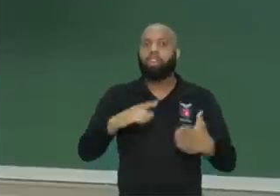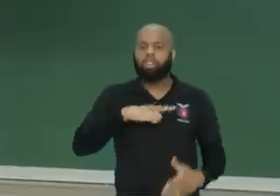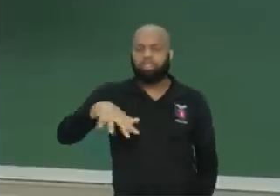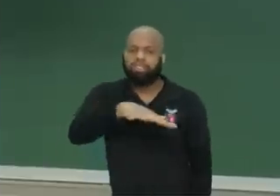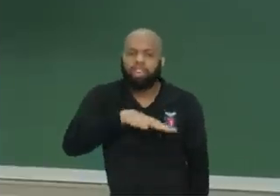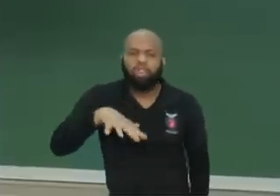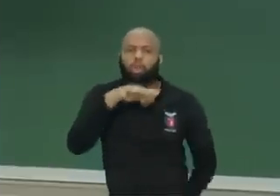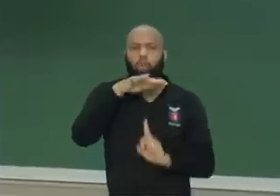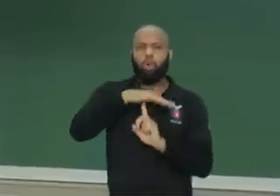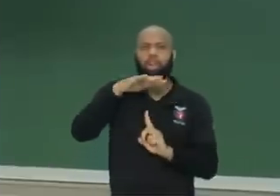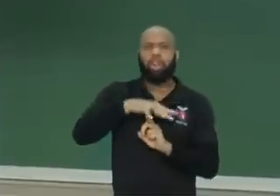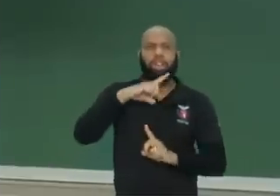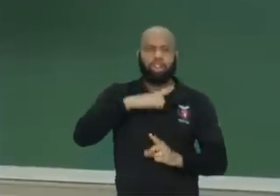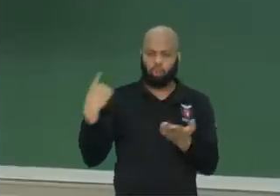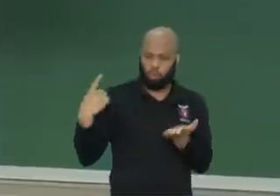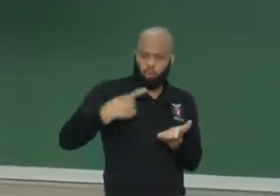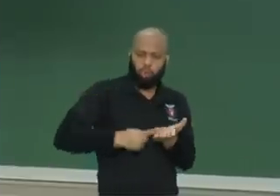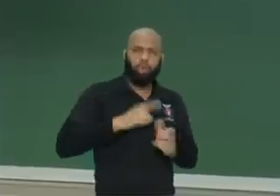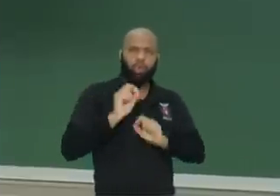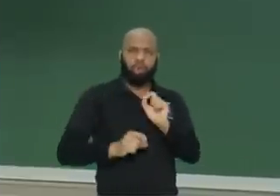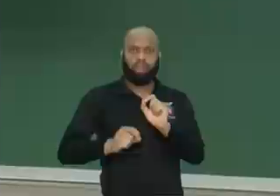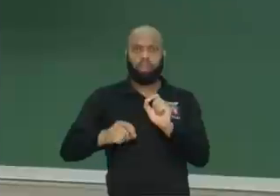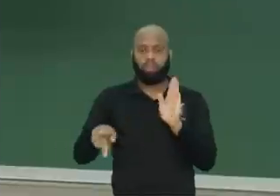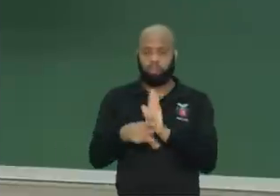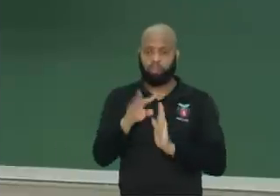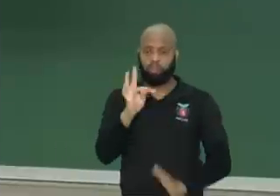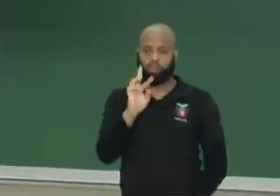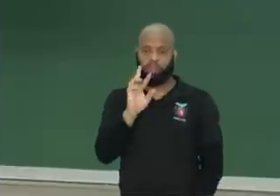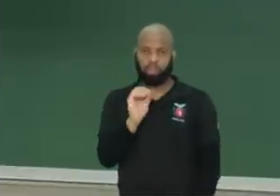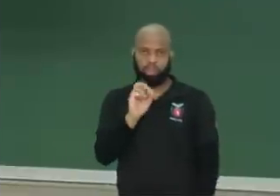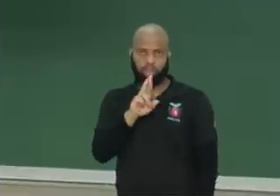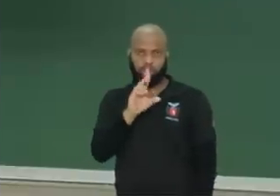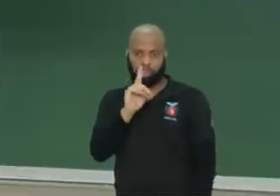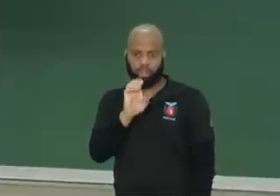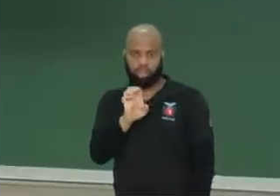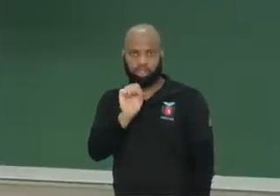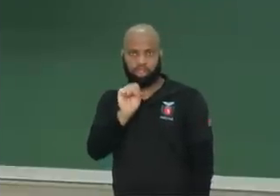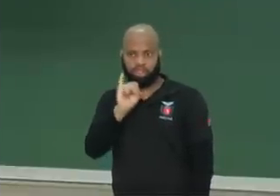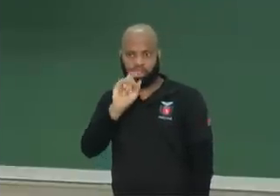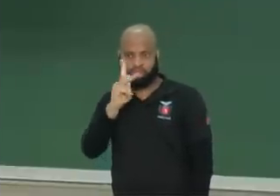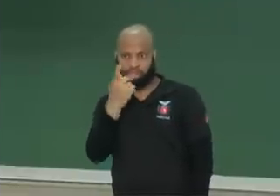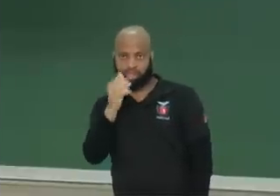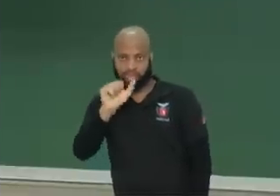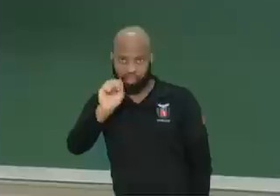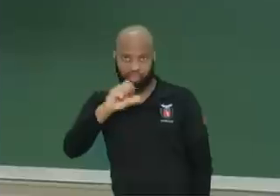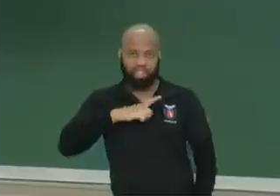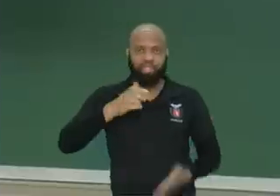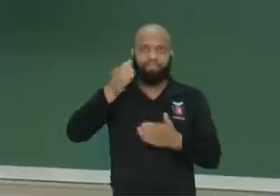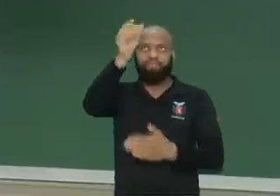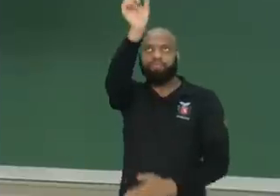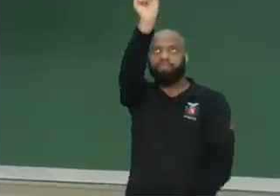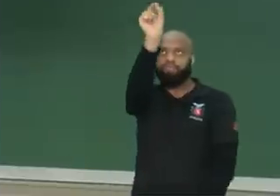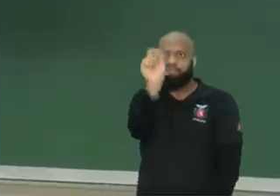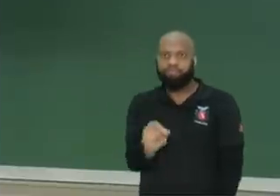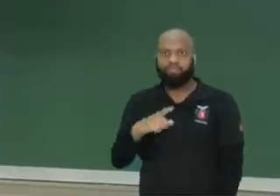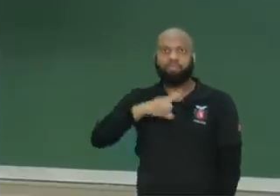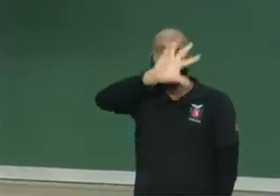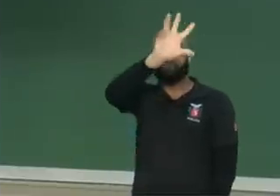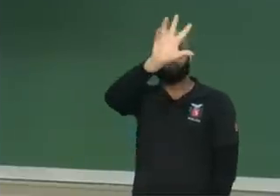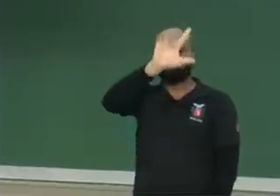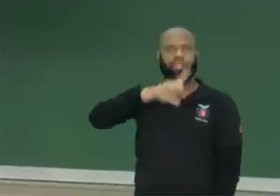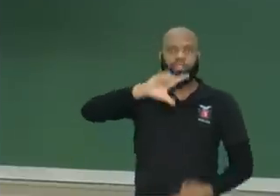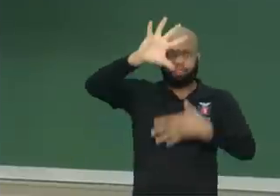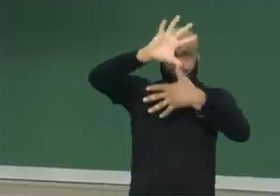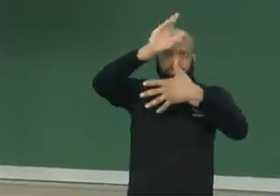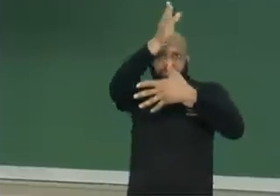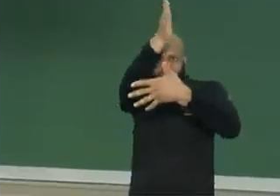território paranaense, de acordo com o Tratado de Tordesilhas, lembram do Tratado de Tordesilhas, que dividiam o território americano